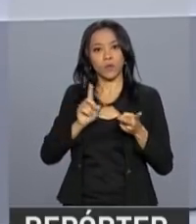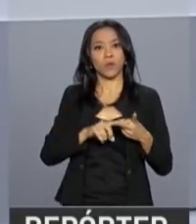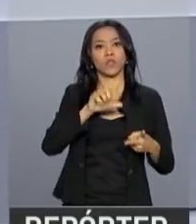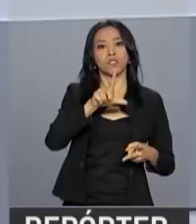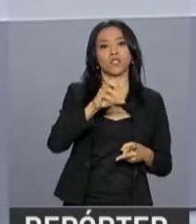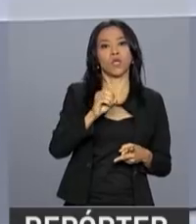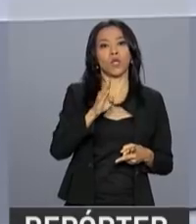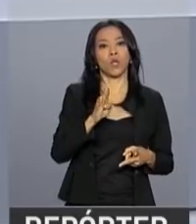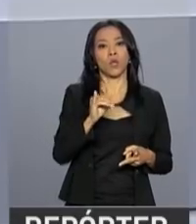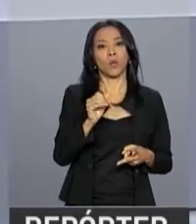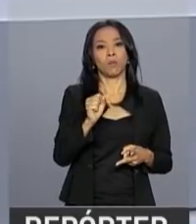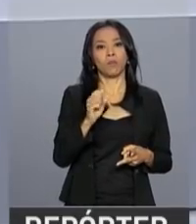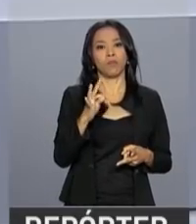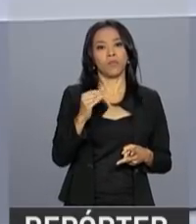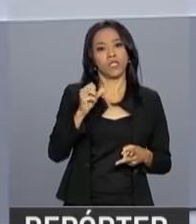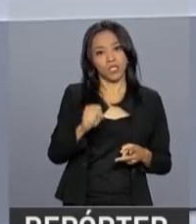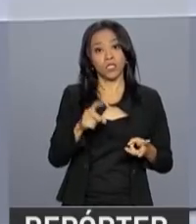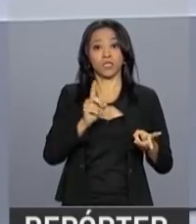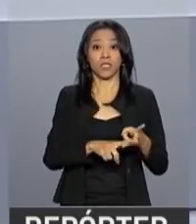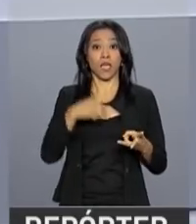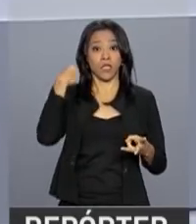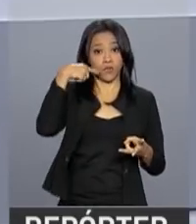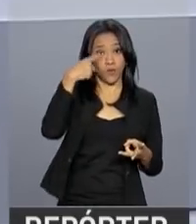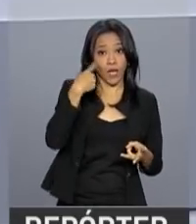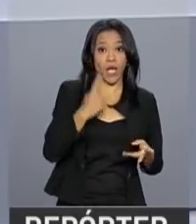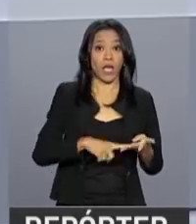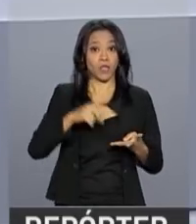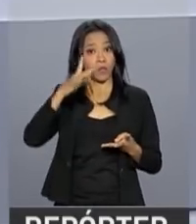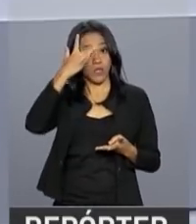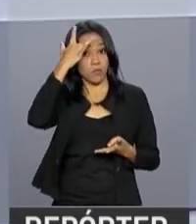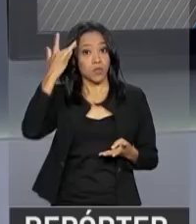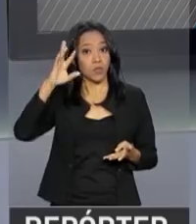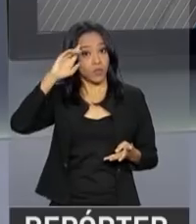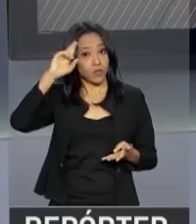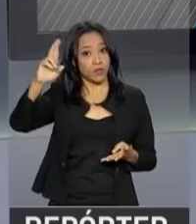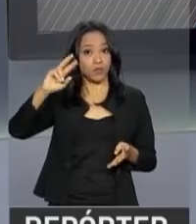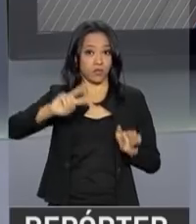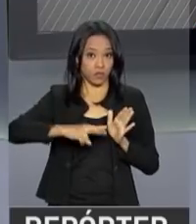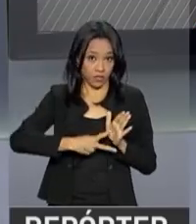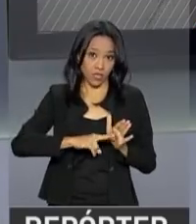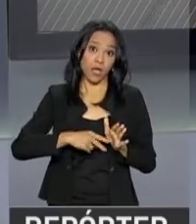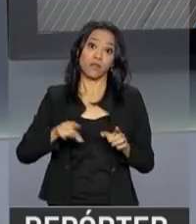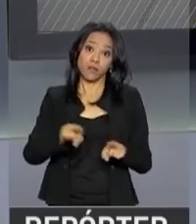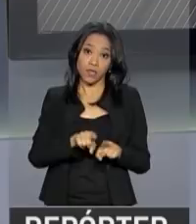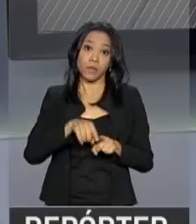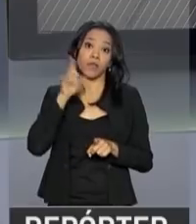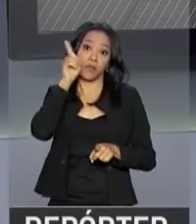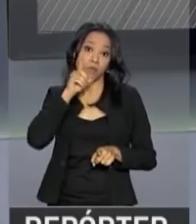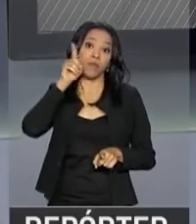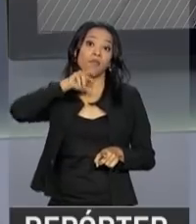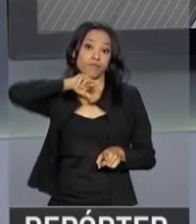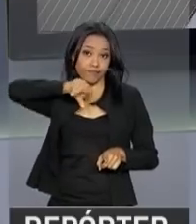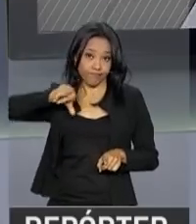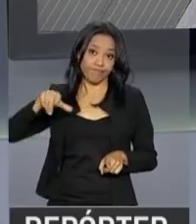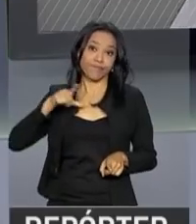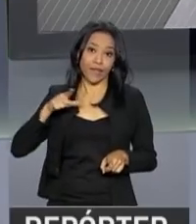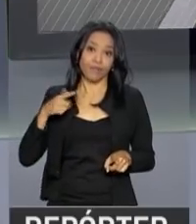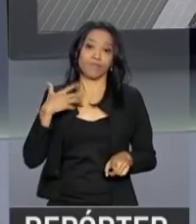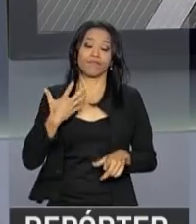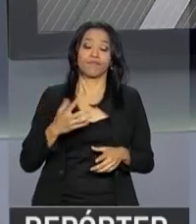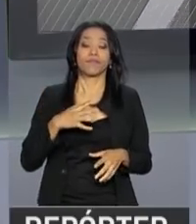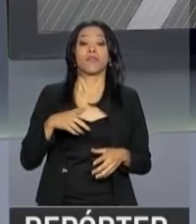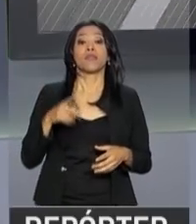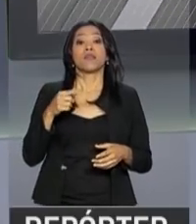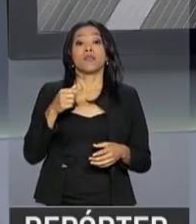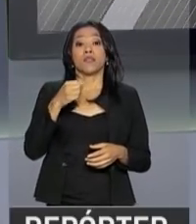advogados dirigentes de centrais sindicais e parlamentares cerca de 320 policiais federais estão cumprindo